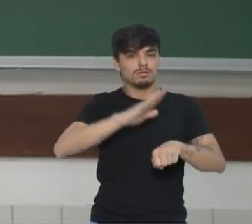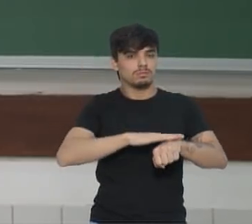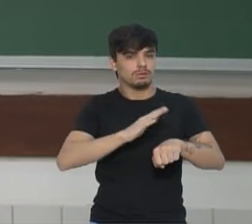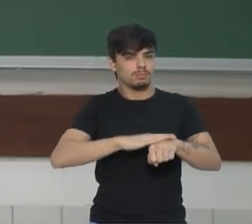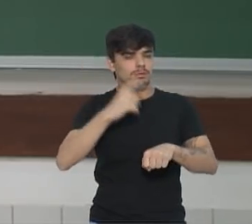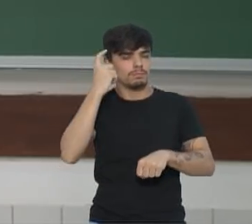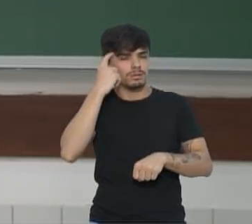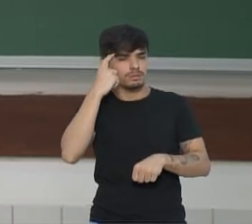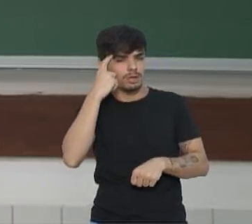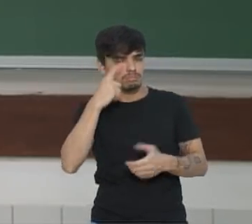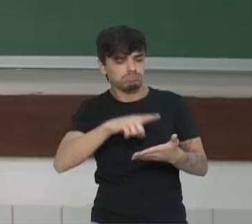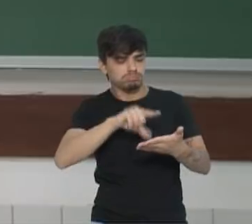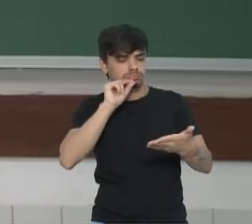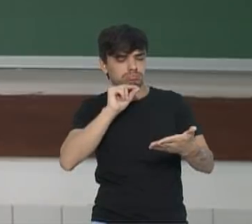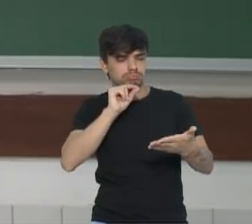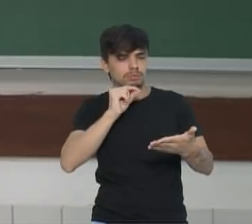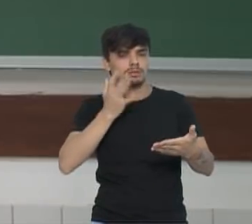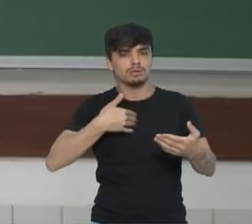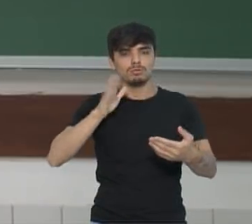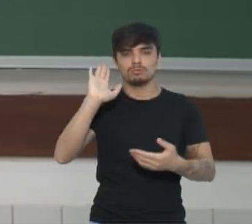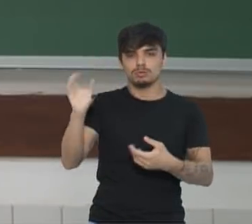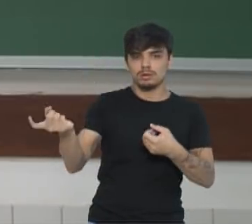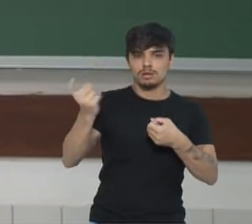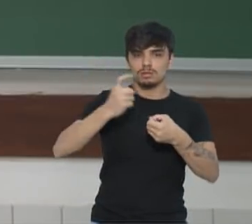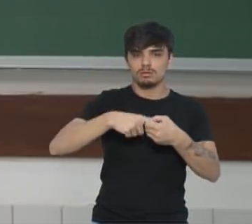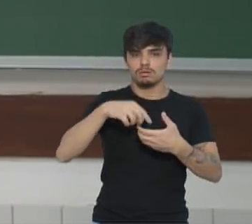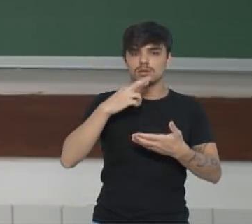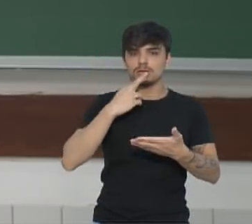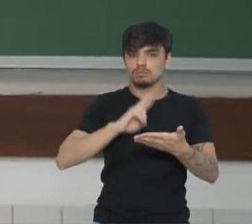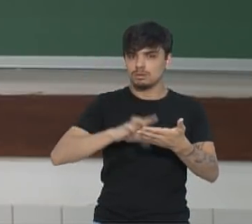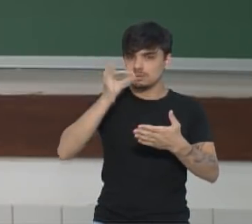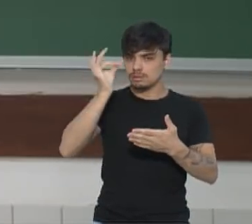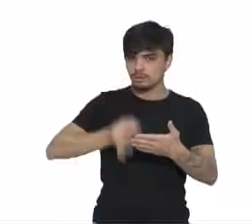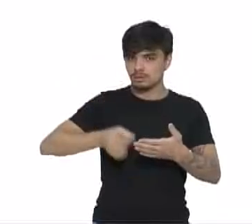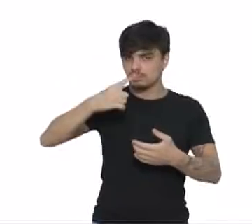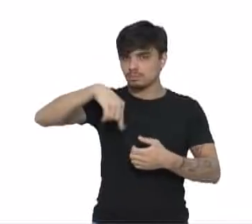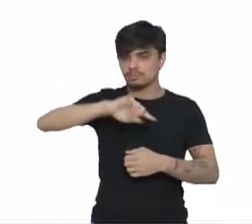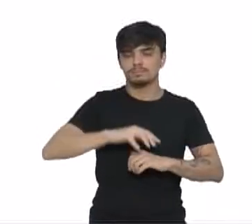pensarem, decidirem, e eu já retorno com a resposta correta para vocês.